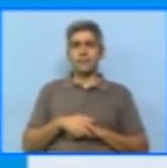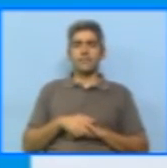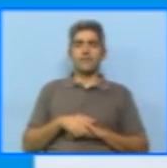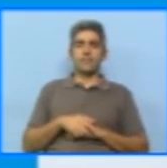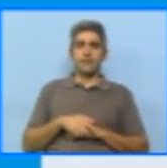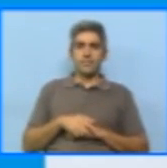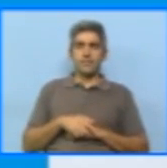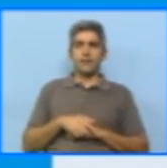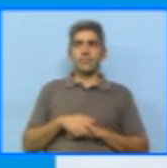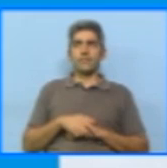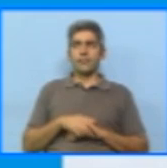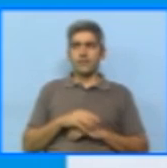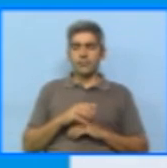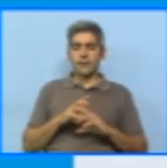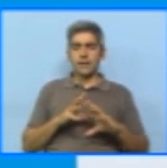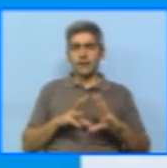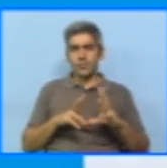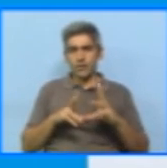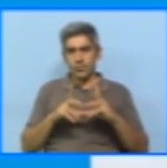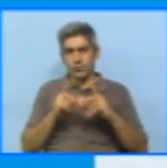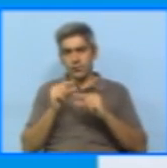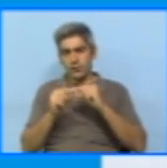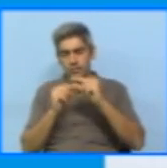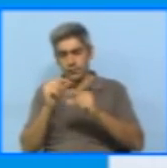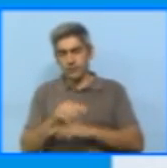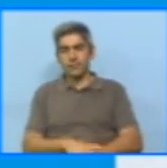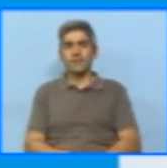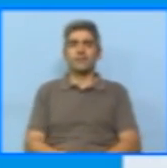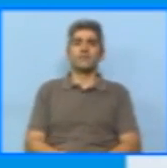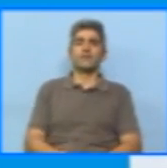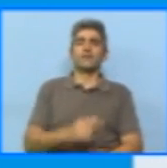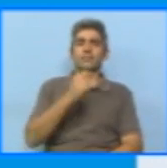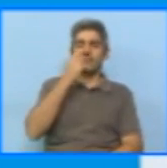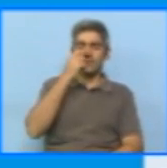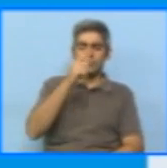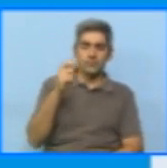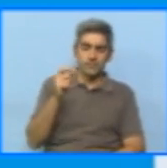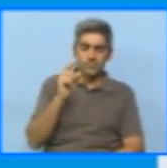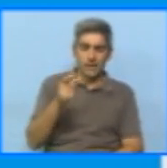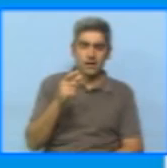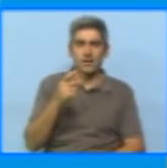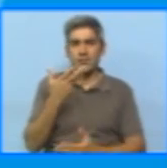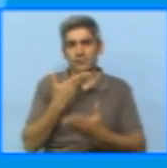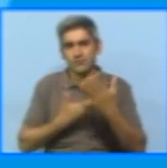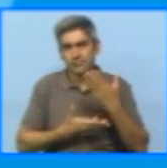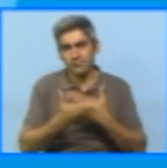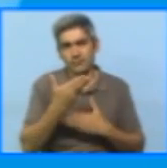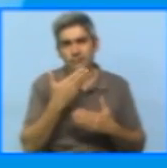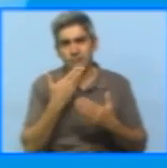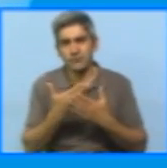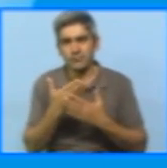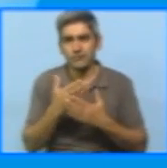Tem um dinamismo evolutivo. E a pessoa tem que contribuir para